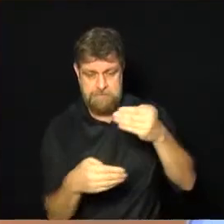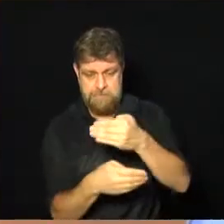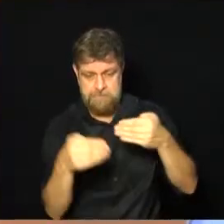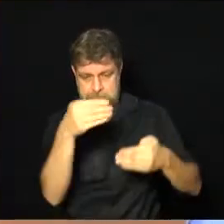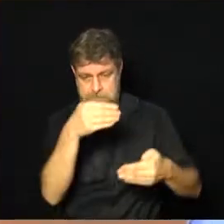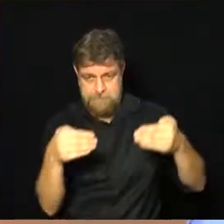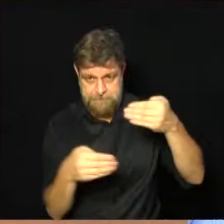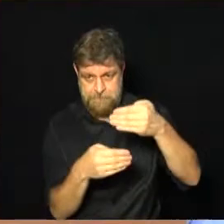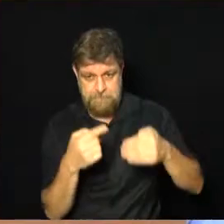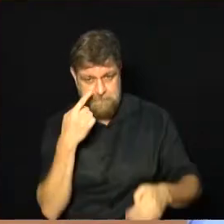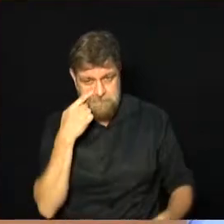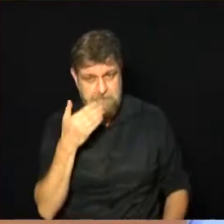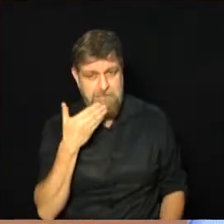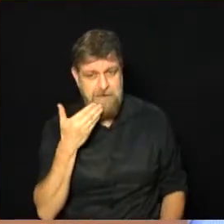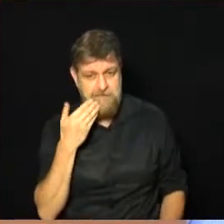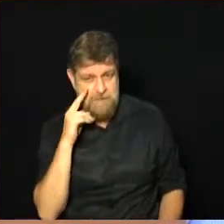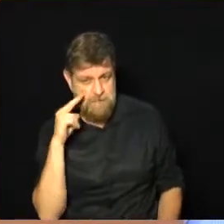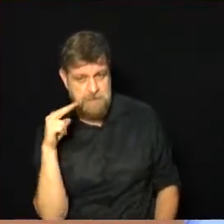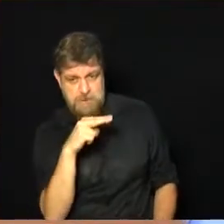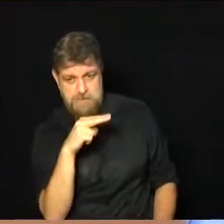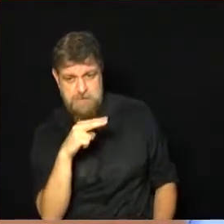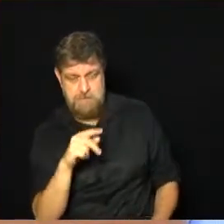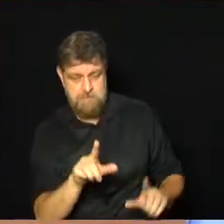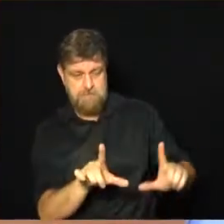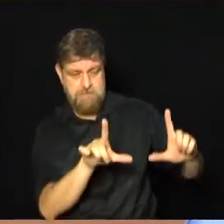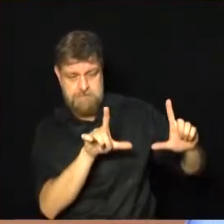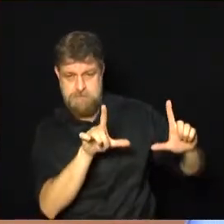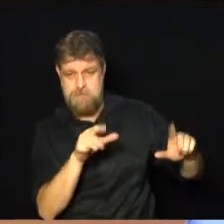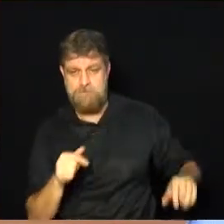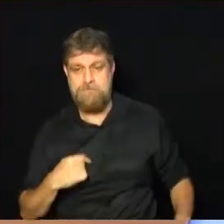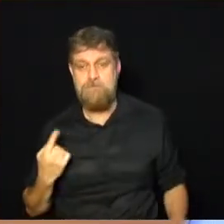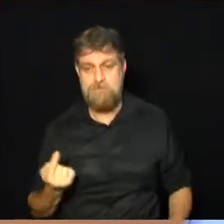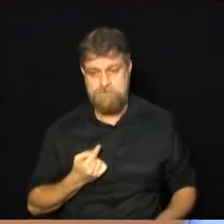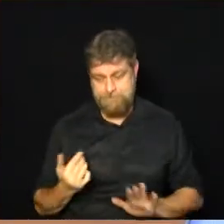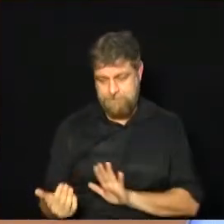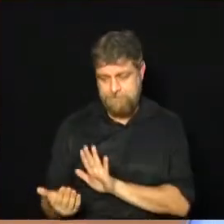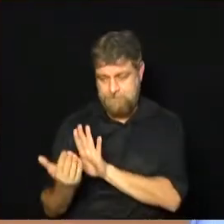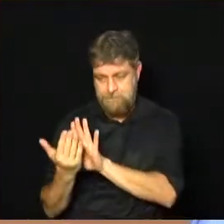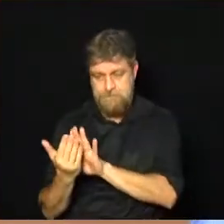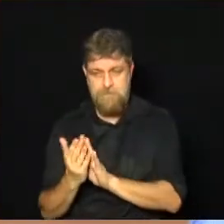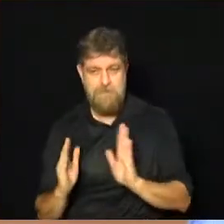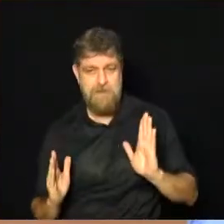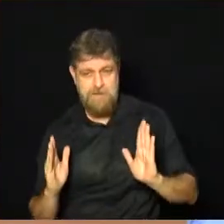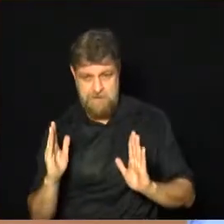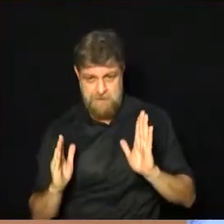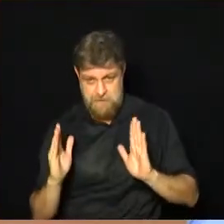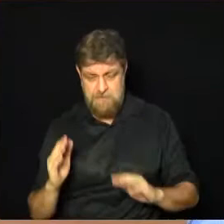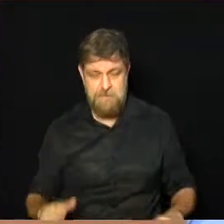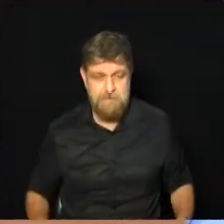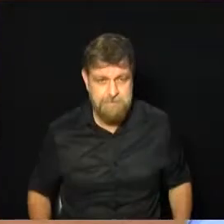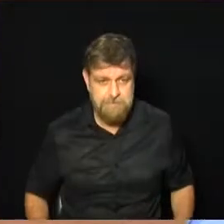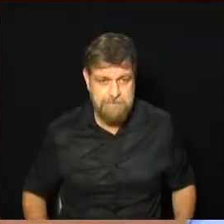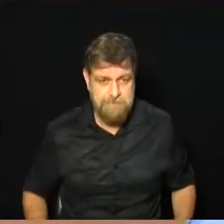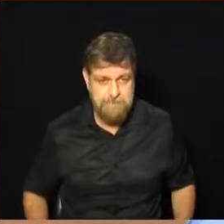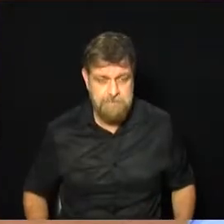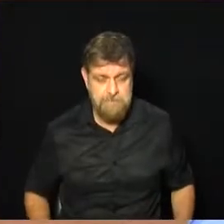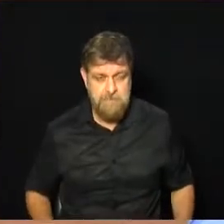preparei, mas foi isso que foi enfrentado nesse período todo. E